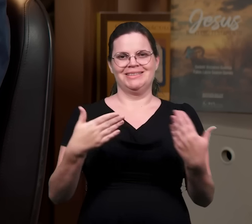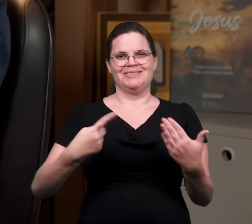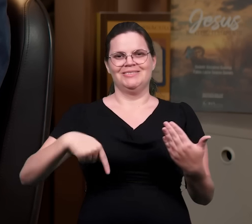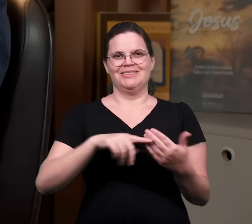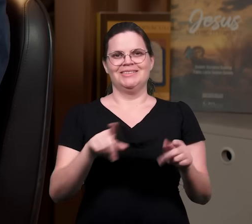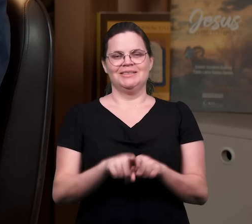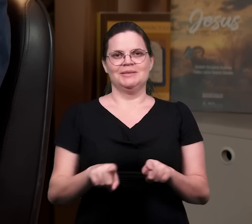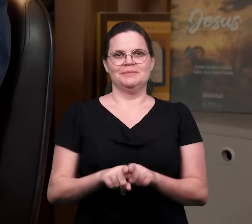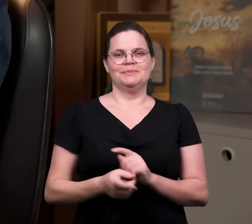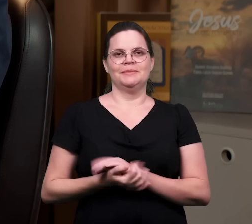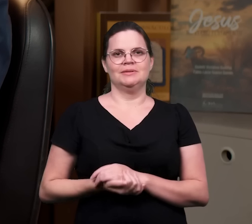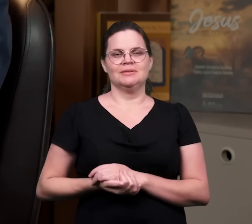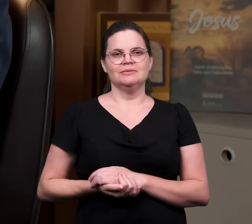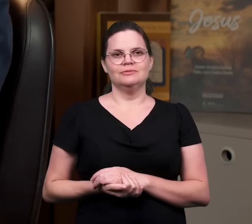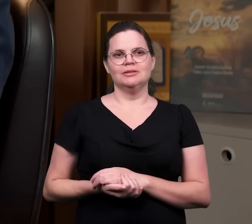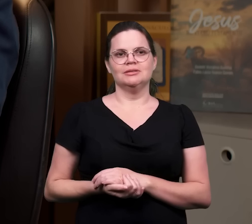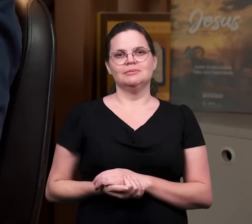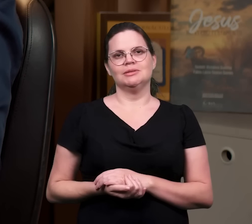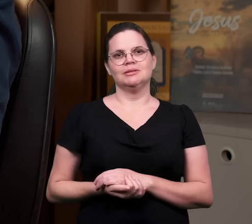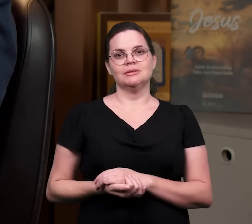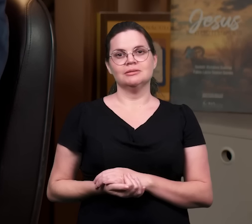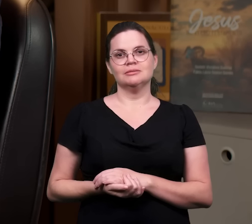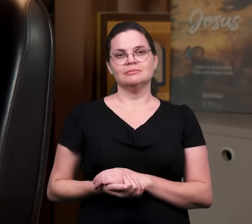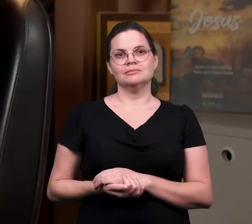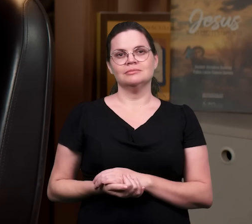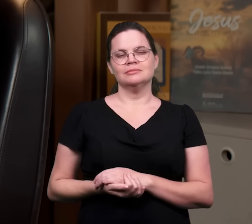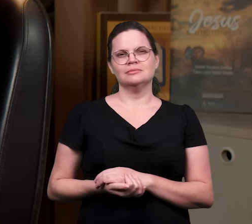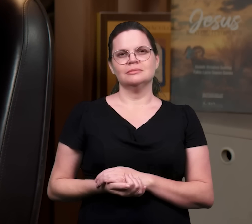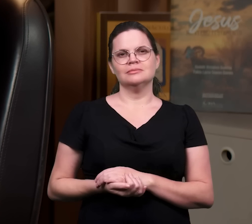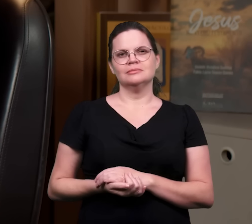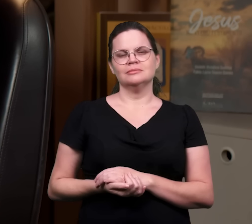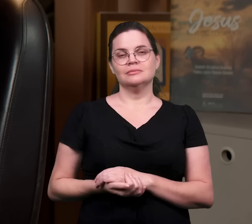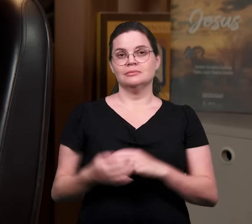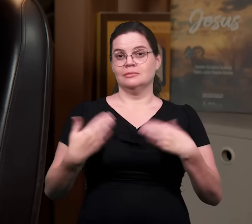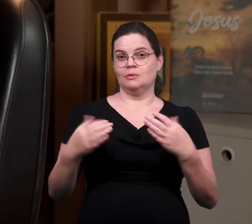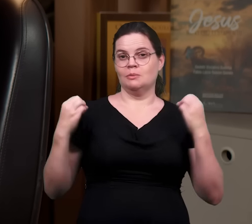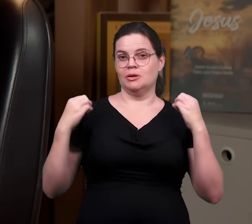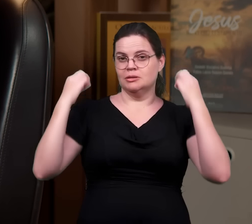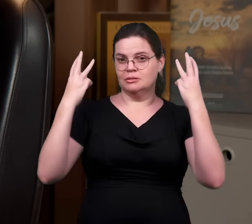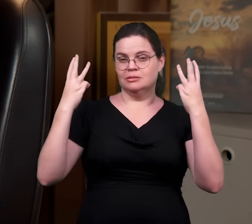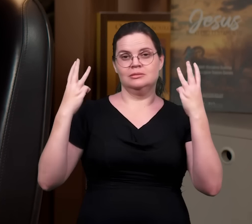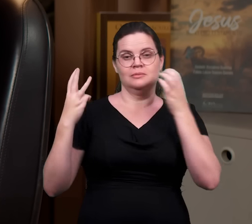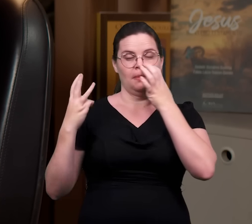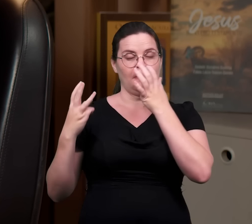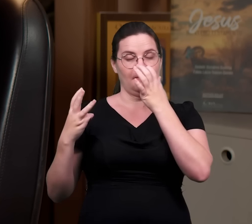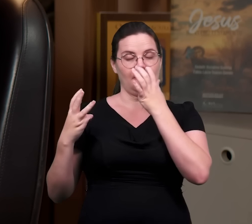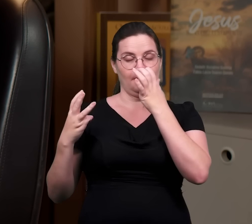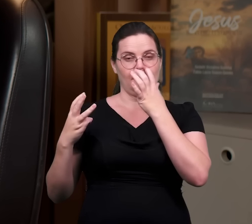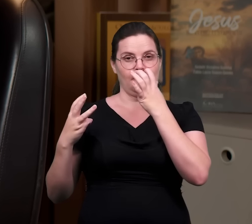aqui do episódio, quando Moisés ele passou